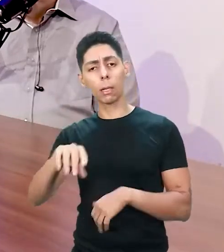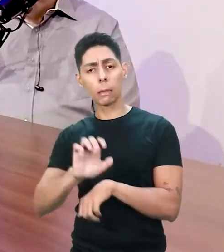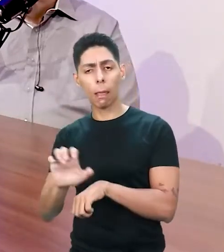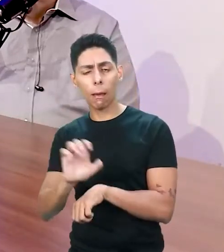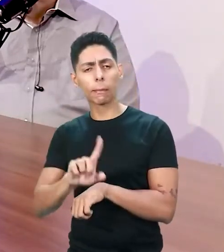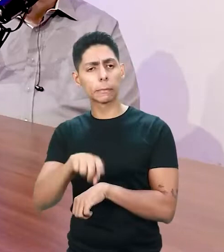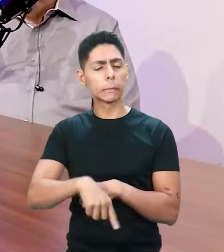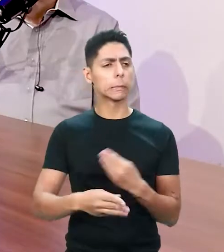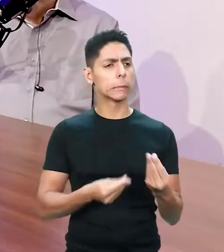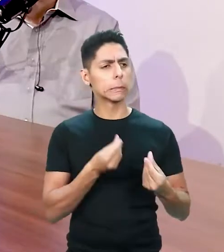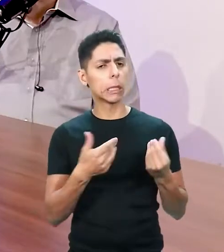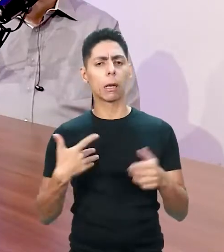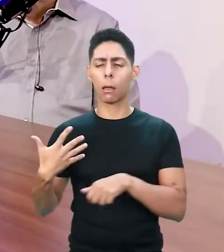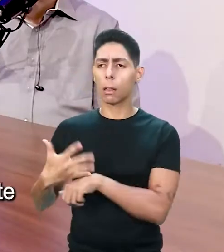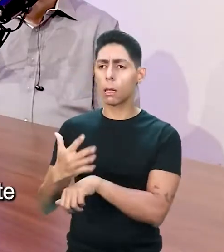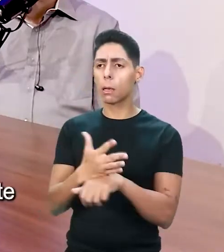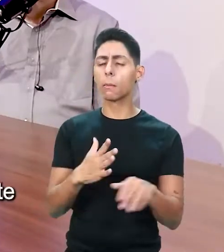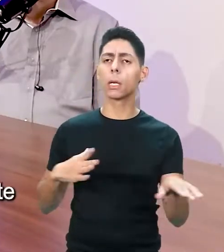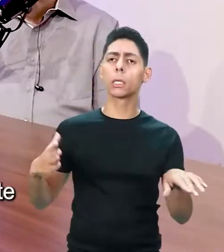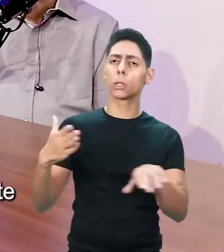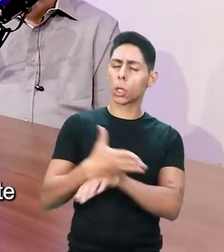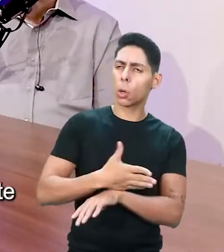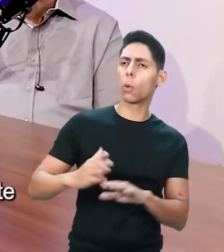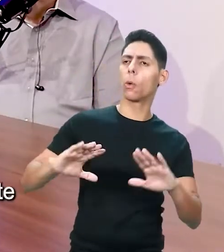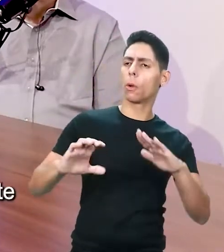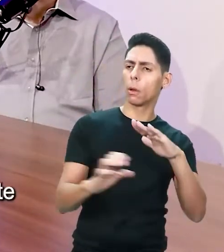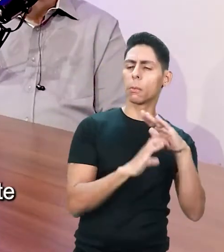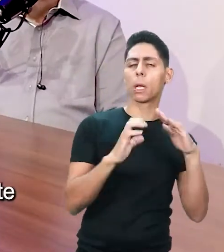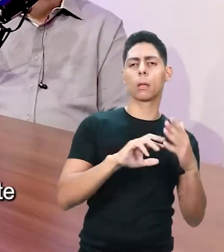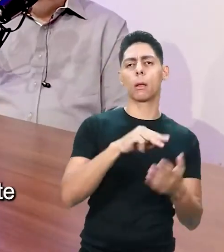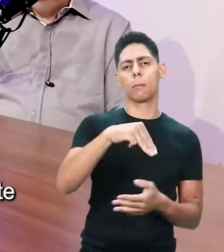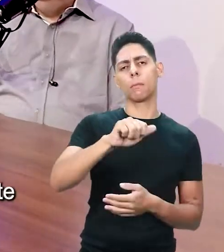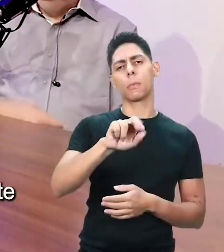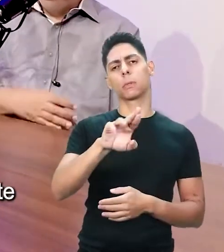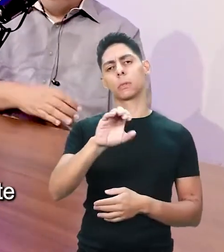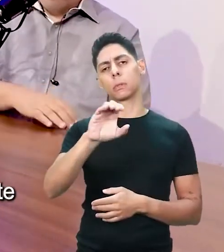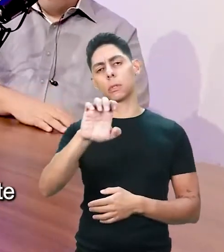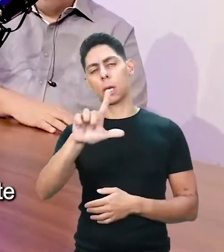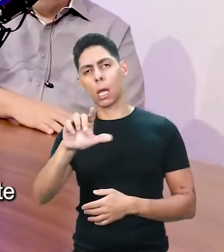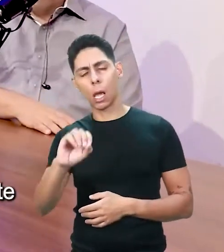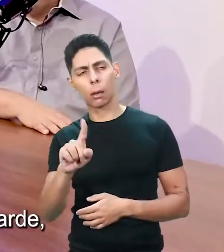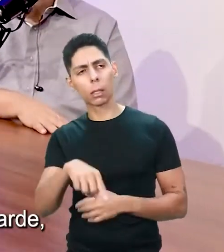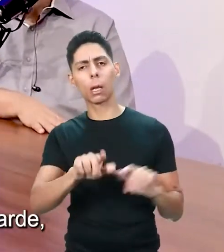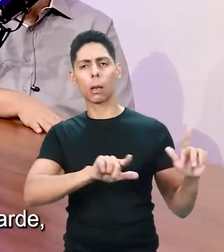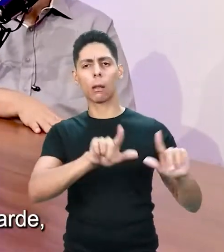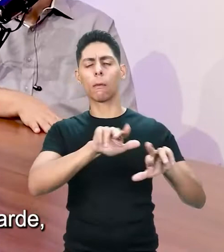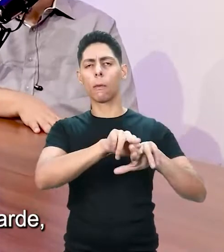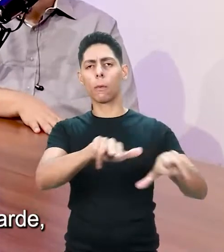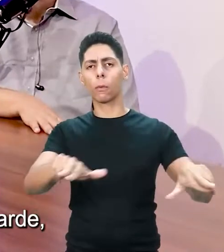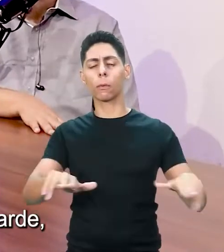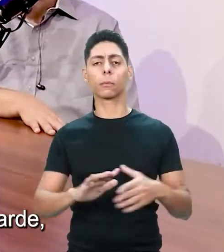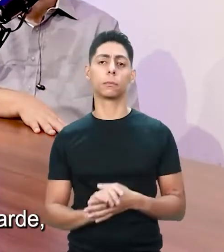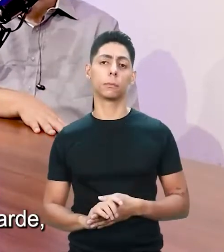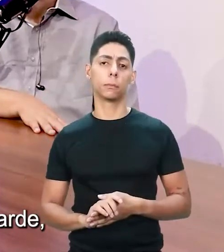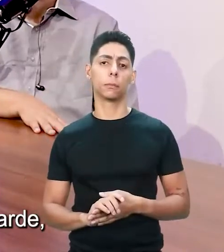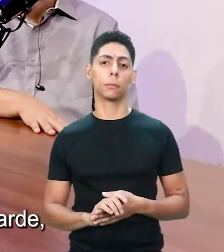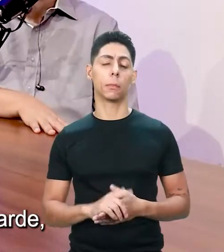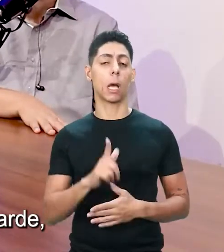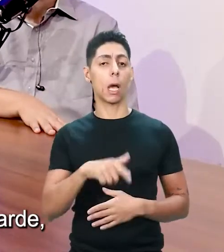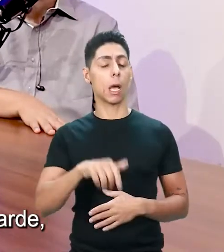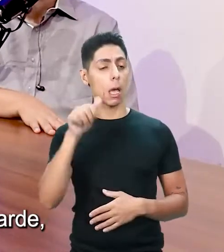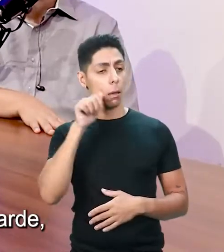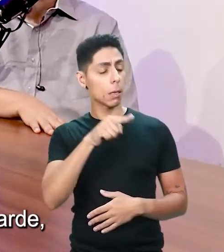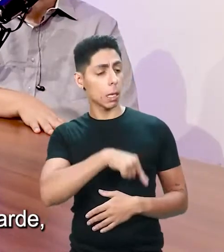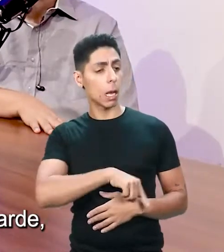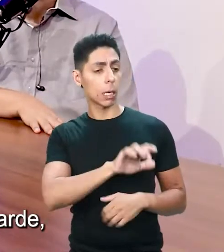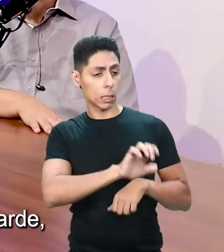e eu que treinei na chegada na empresa, Marcelo Correge, que é correspondente na Europa da TV Globo, e por aí vai. E a Carolina Moran, foi minha estagiária, hoje em